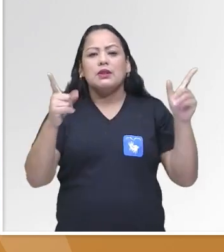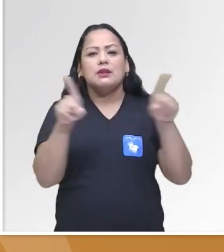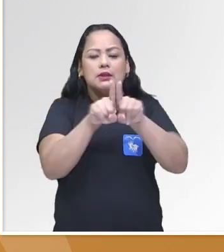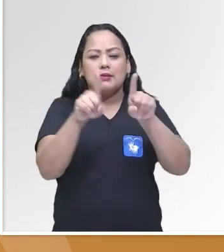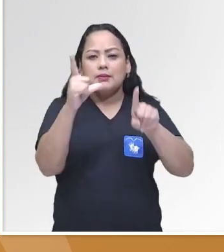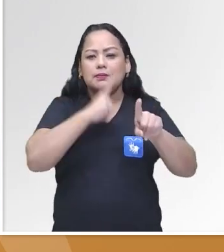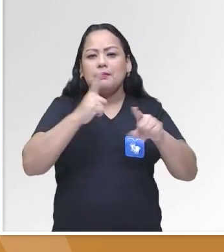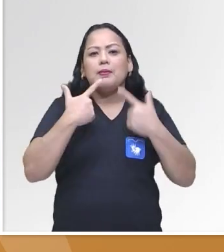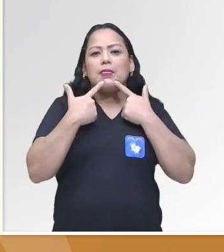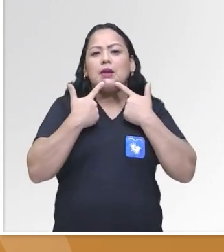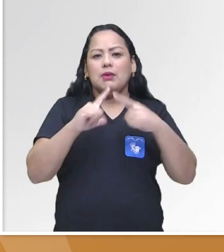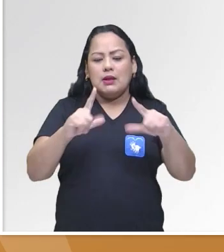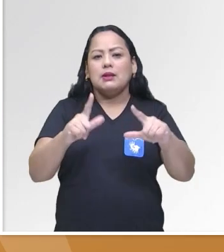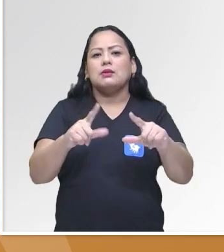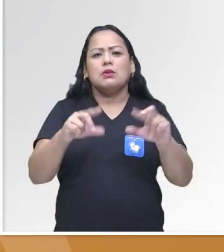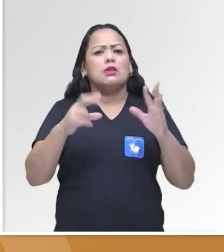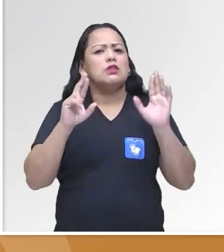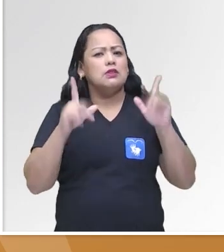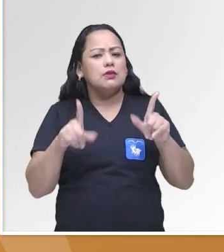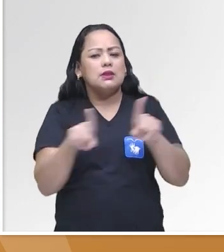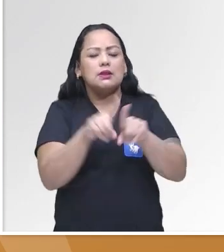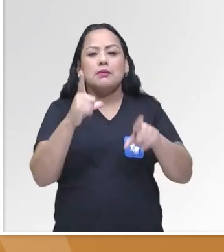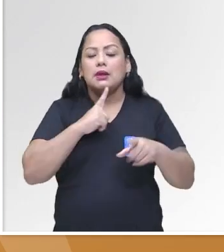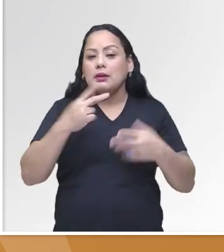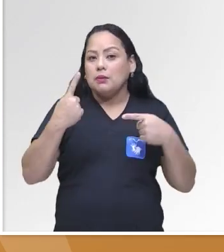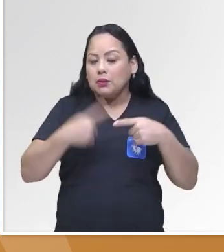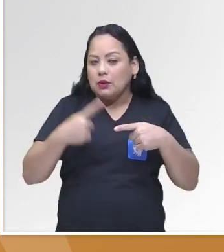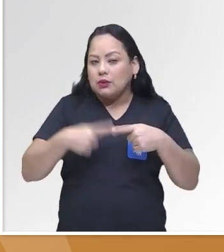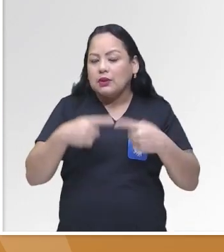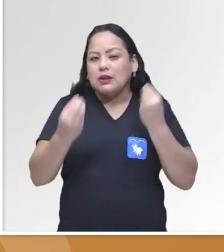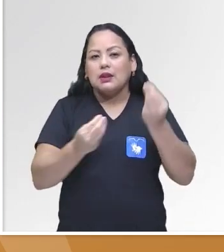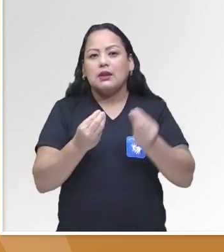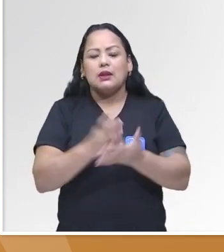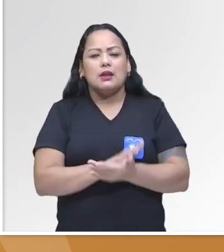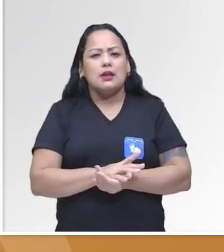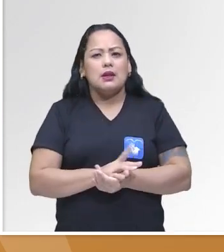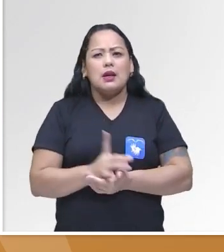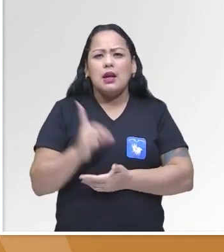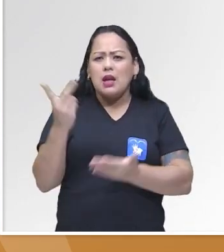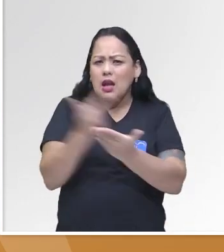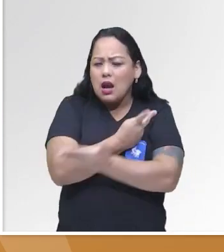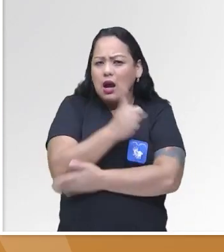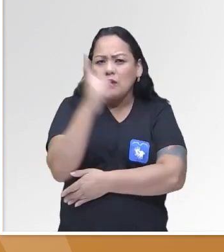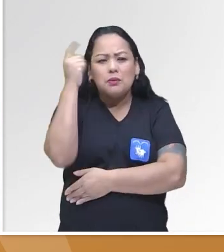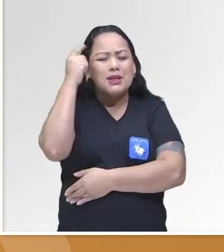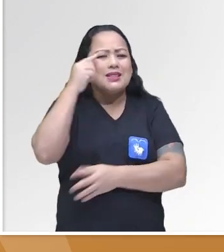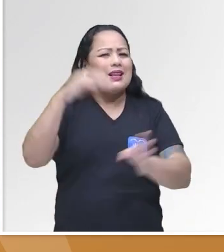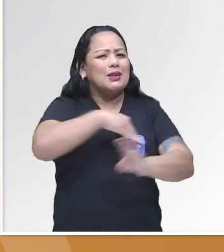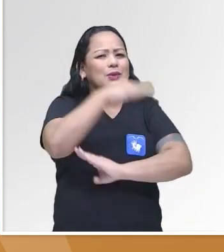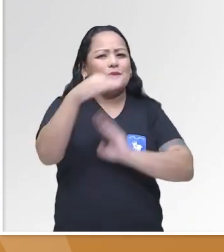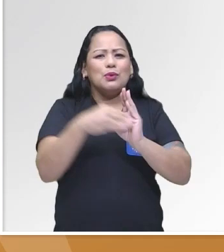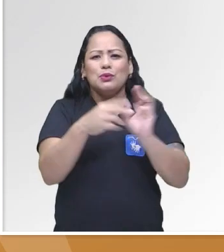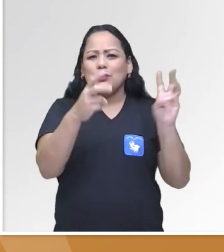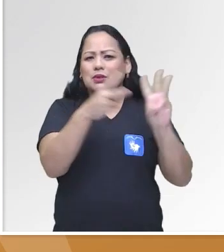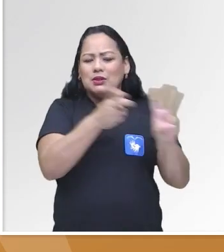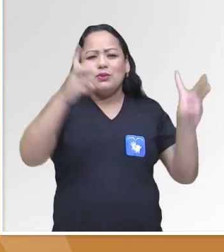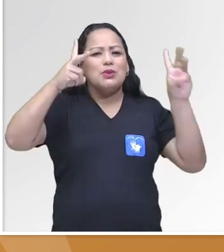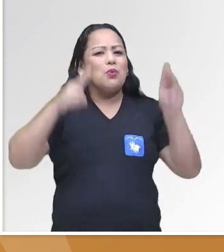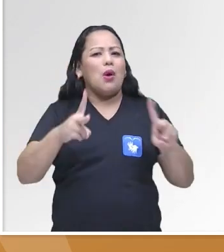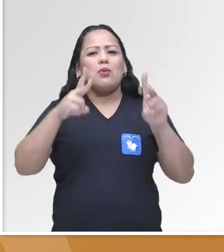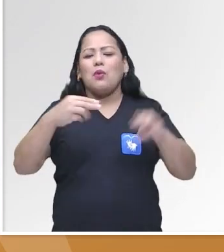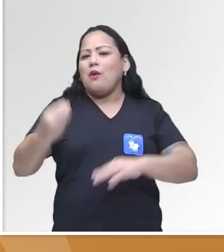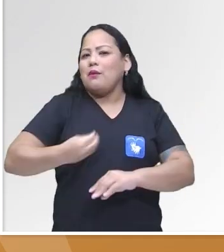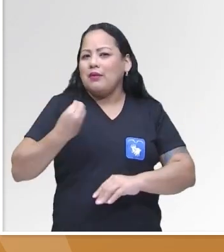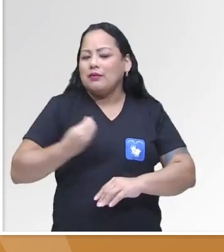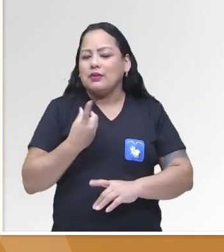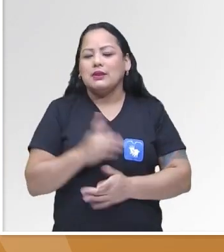e línguas próprias. E por isso é errado pensar que todos os índios vivem da mesma maneira. Então olha aqui